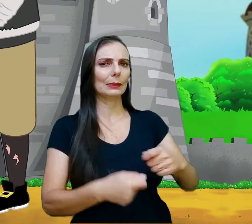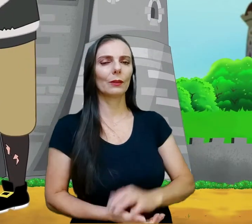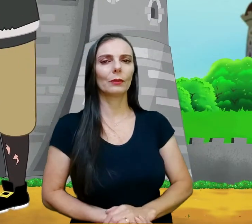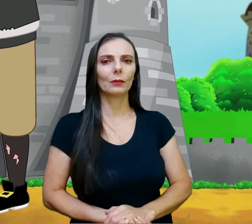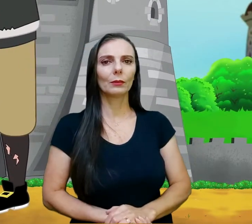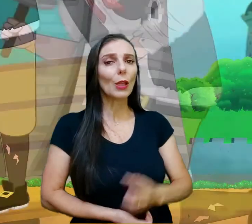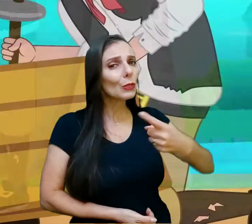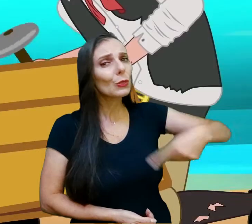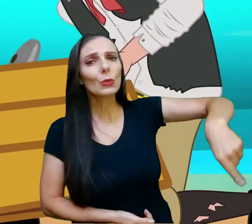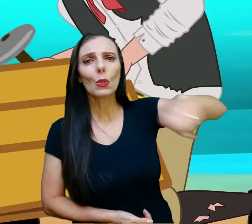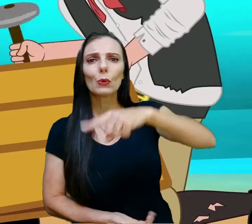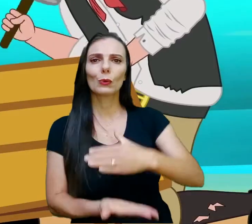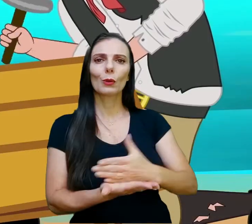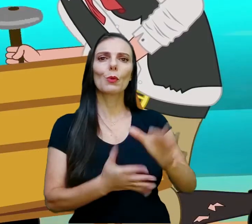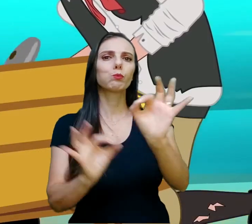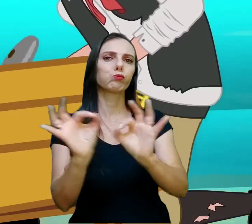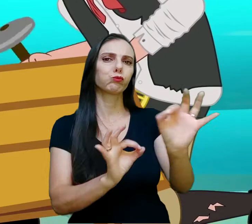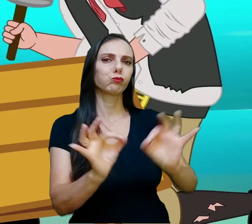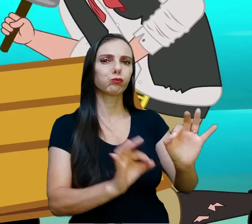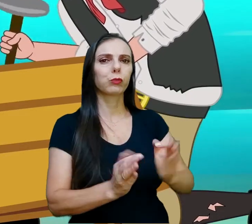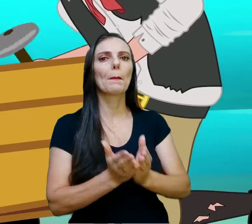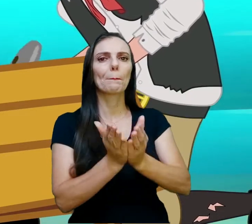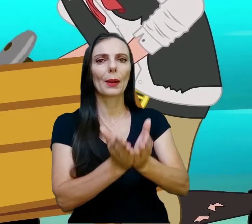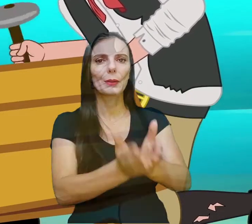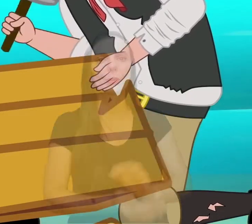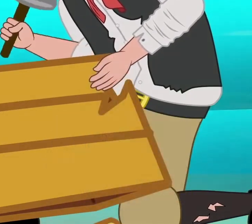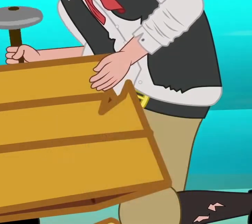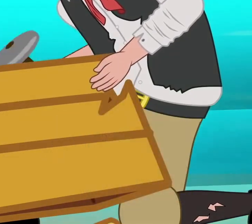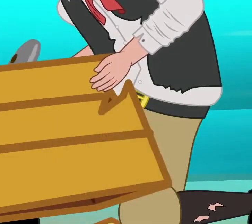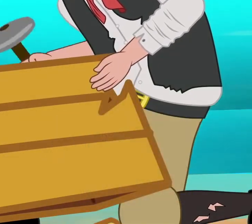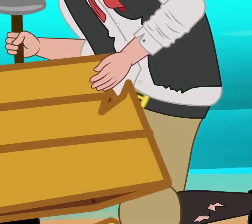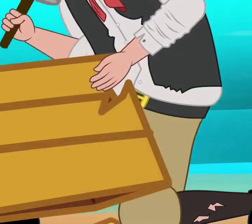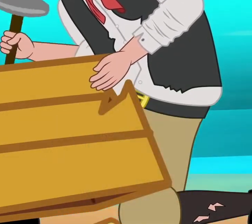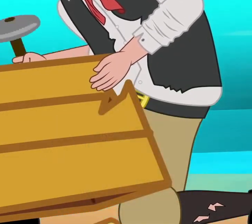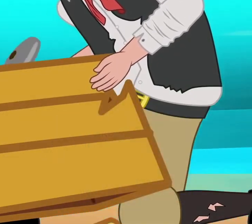precisava. Então todos começaram a consertar o barco.